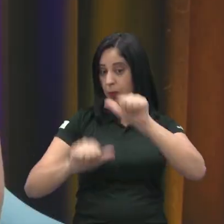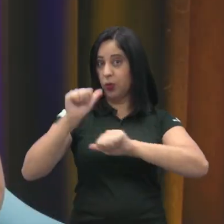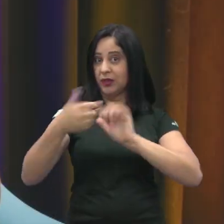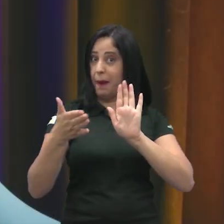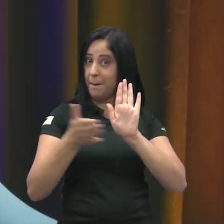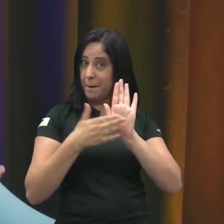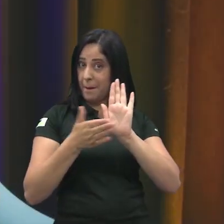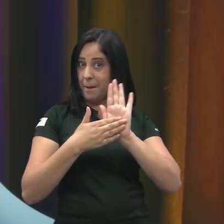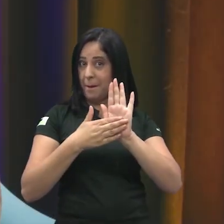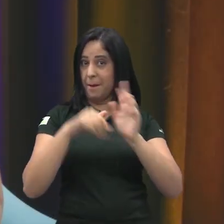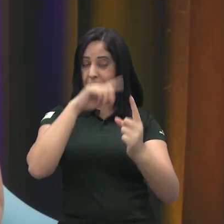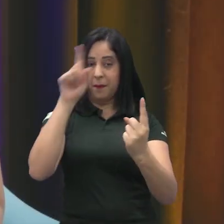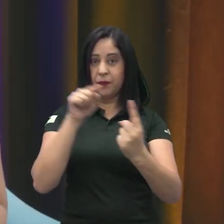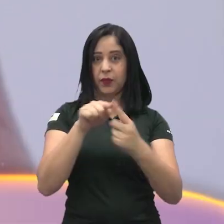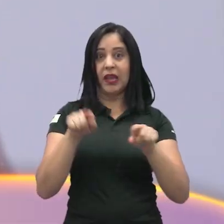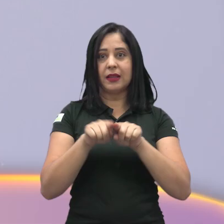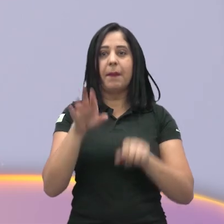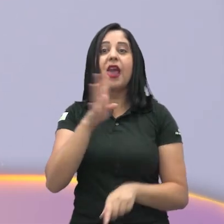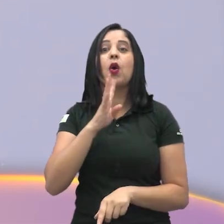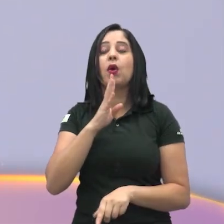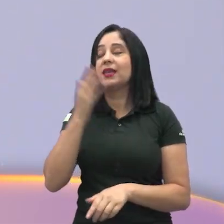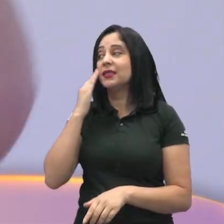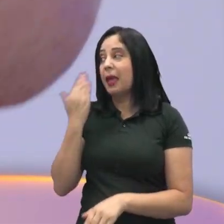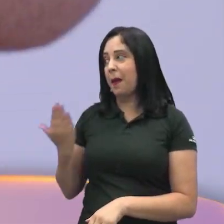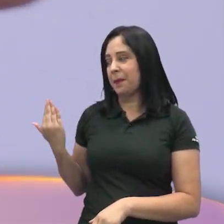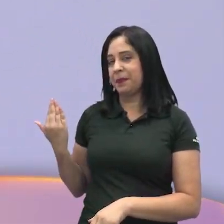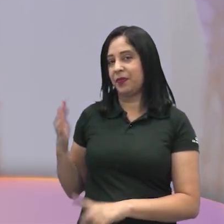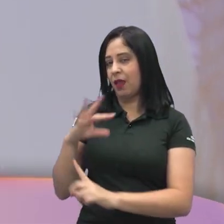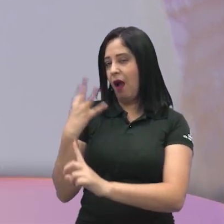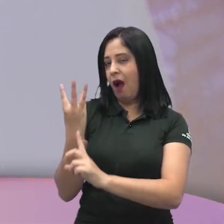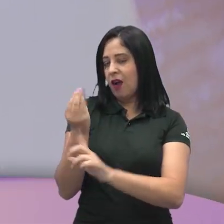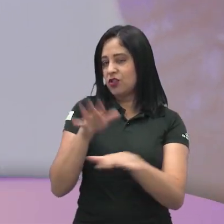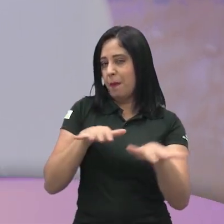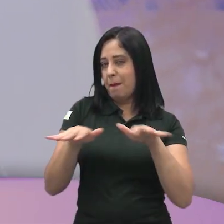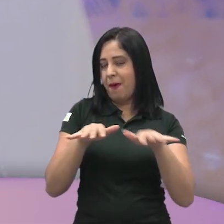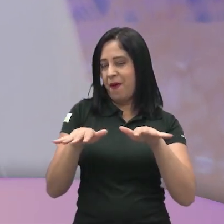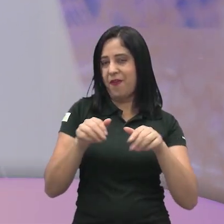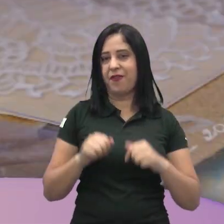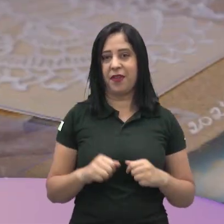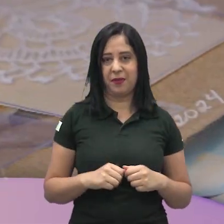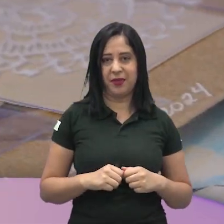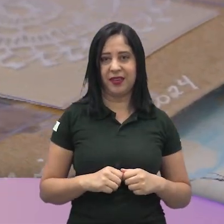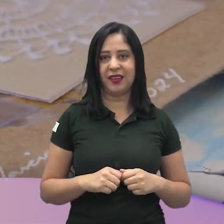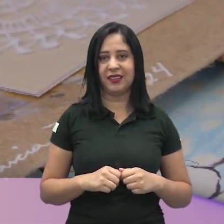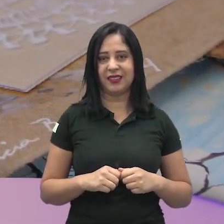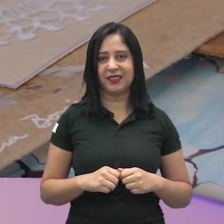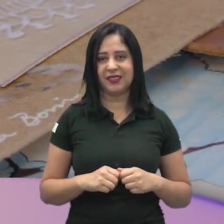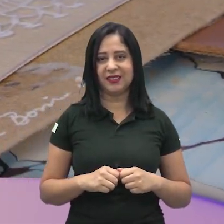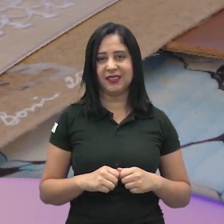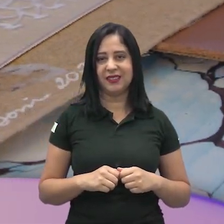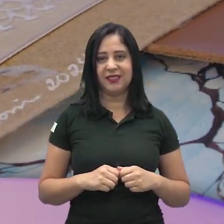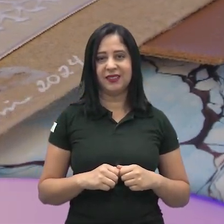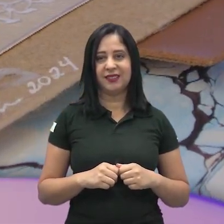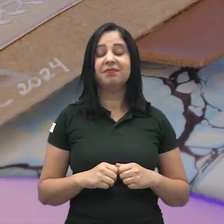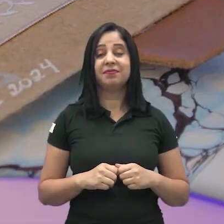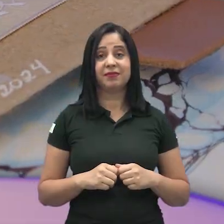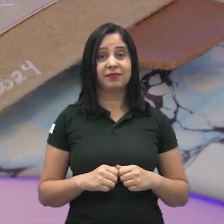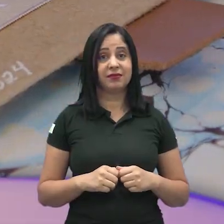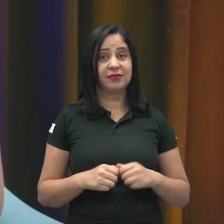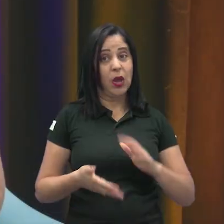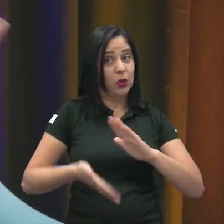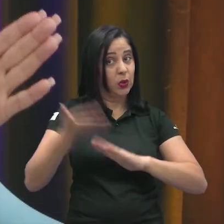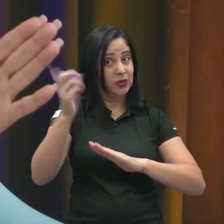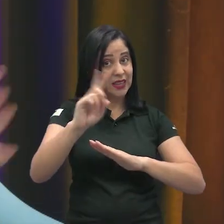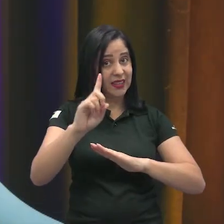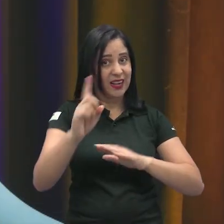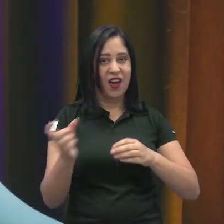propósito. E ainda vamos conhecer a nossa artista misteriosa no quadro Arte em Movimento, com uma criação cheia de significado.